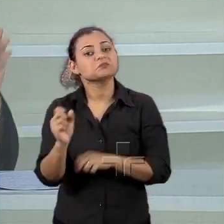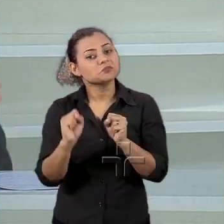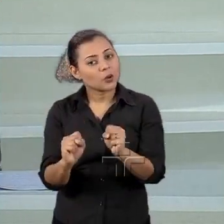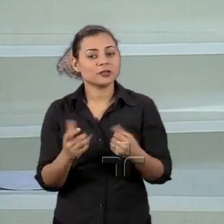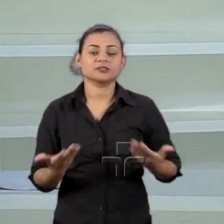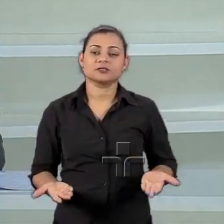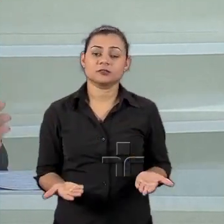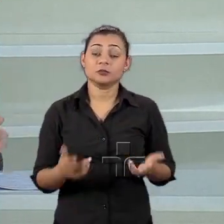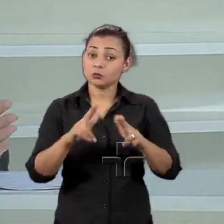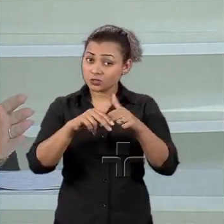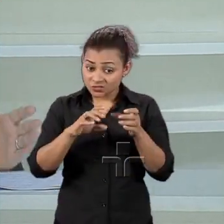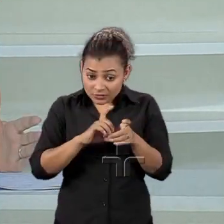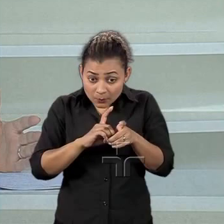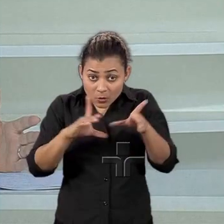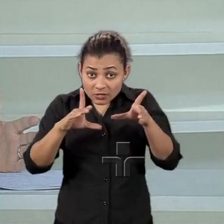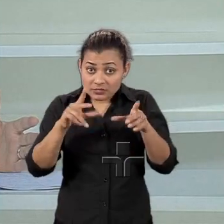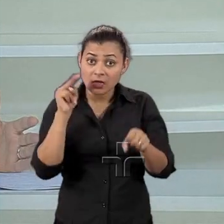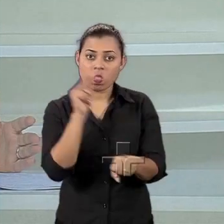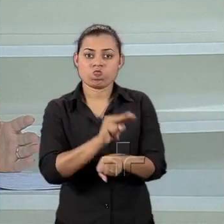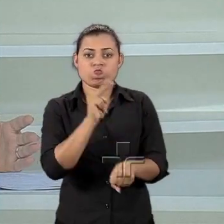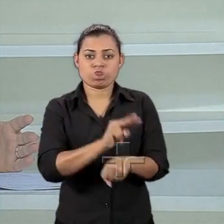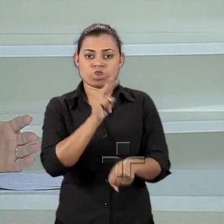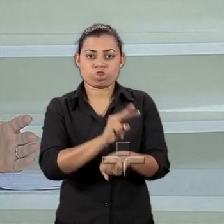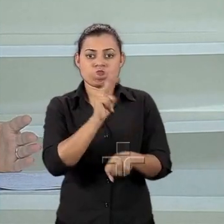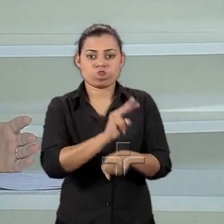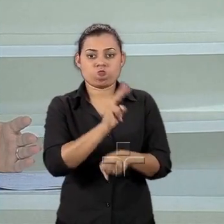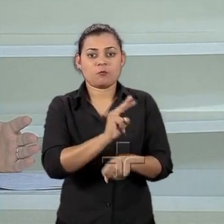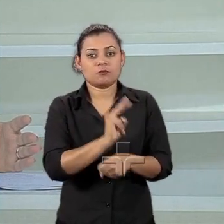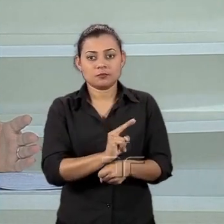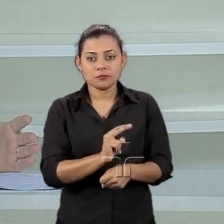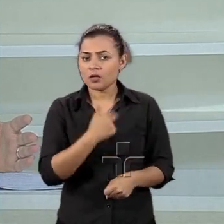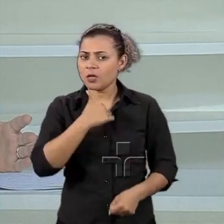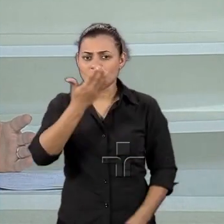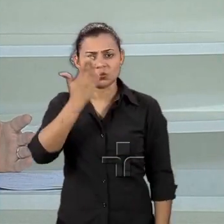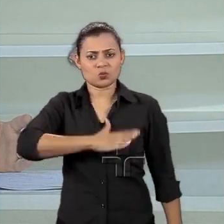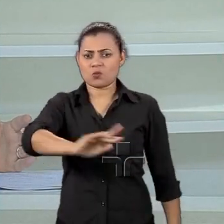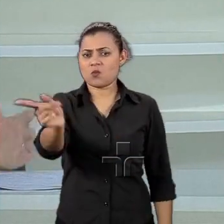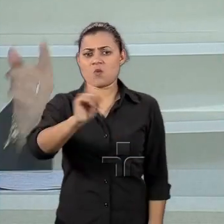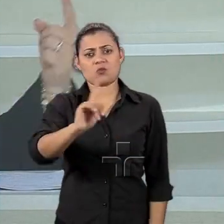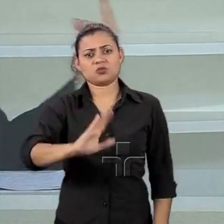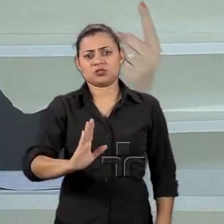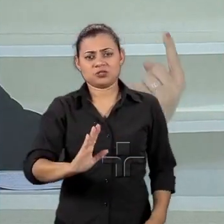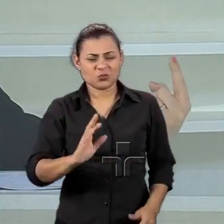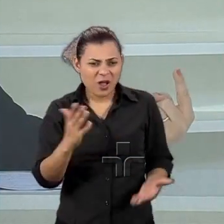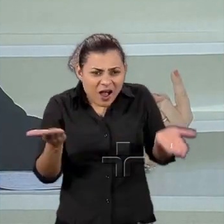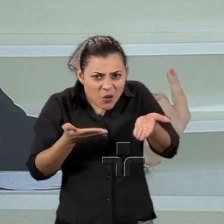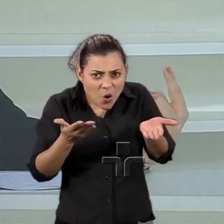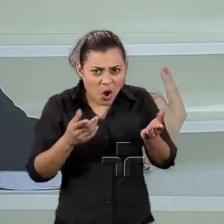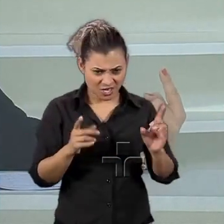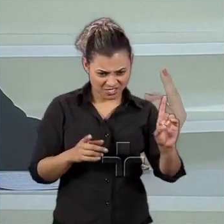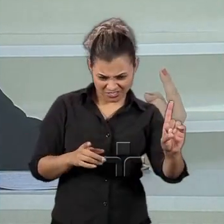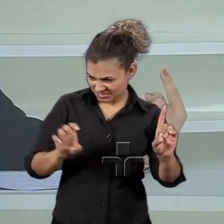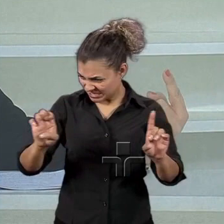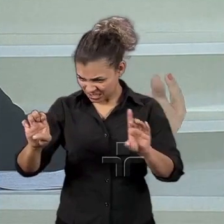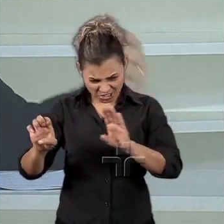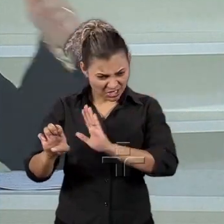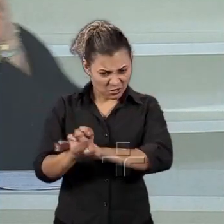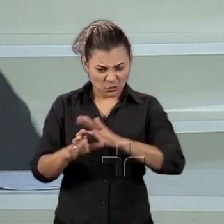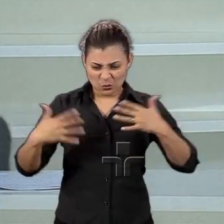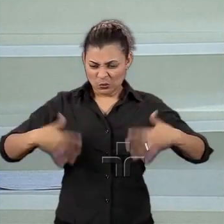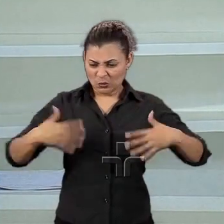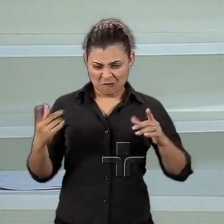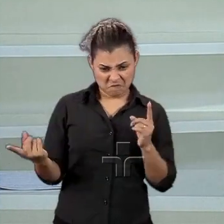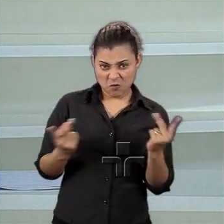Então, democracia não se descuida dela. Eu não estou gostando desse cheiro no ar. Os dois candidatos extremos